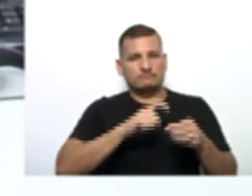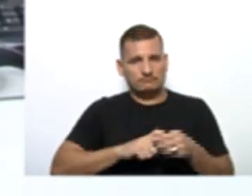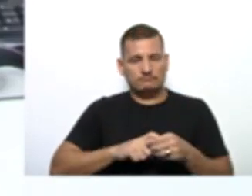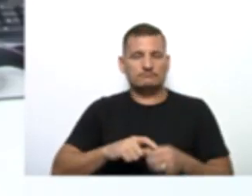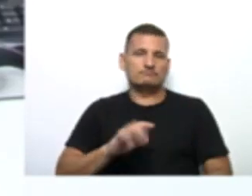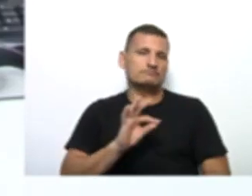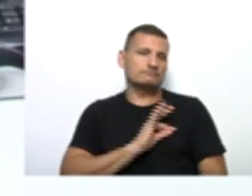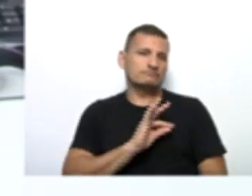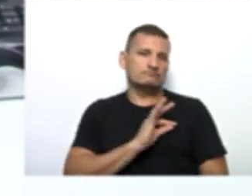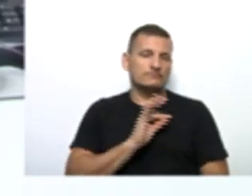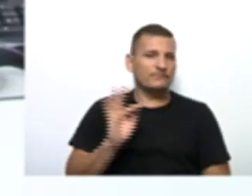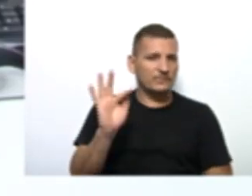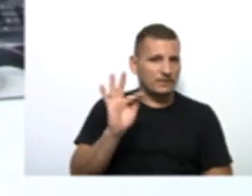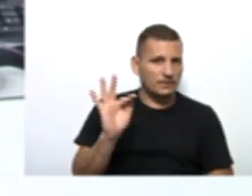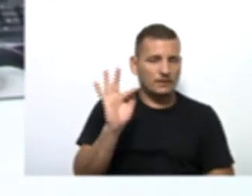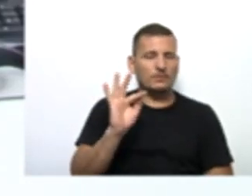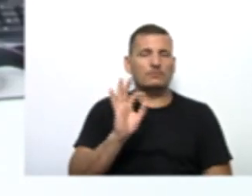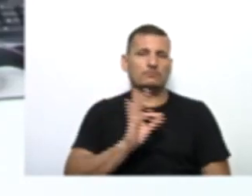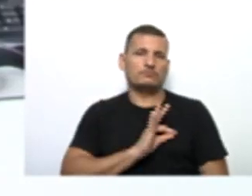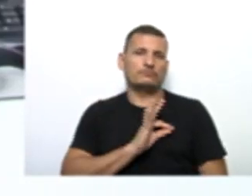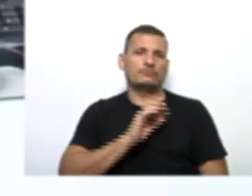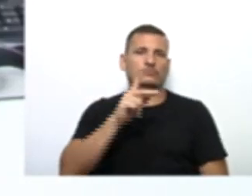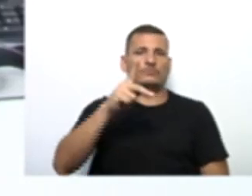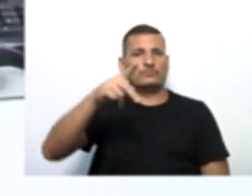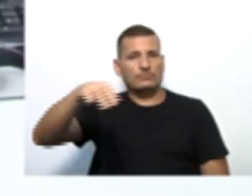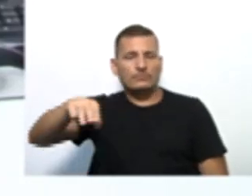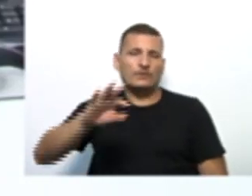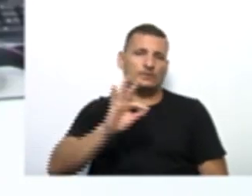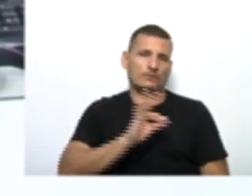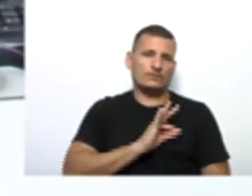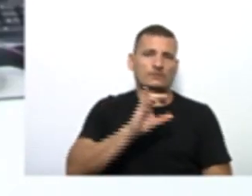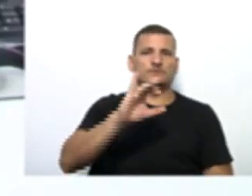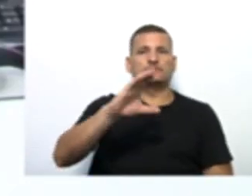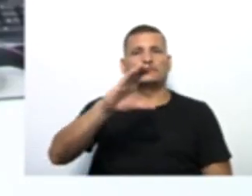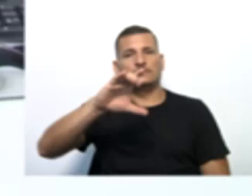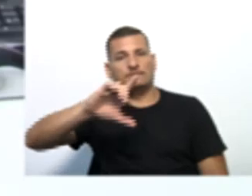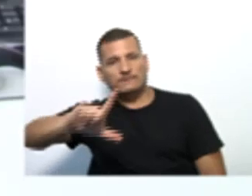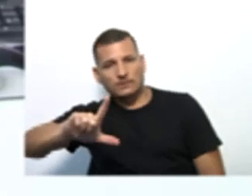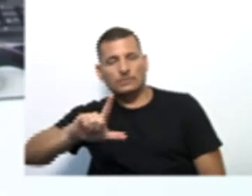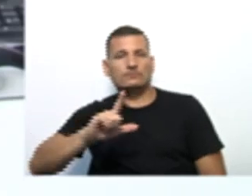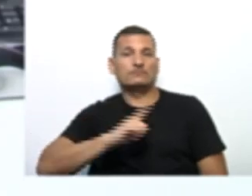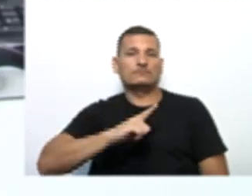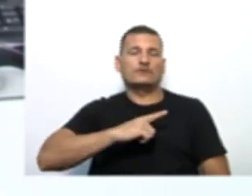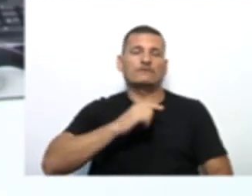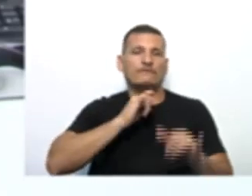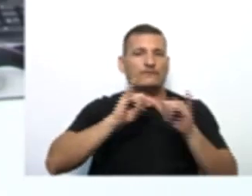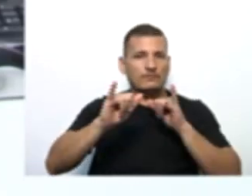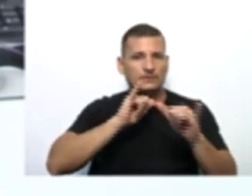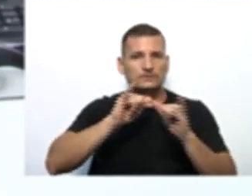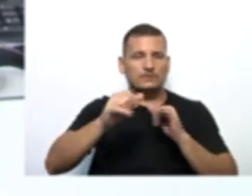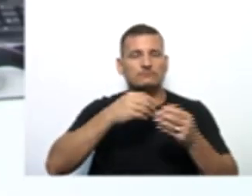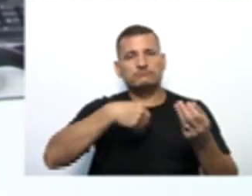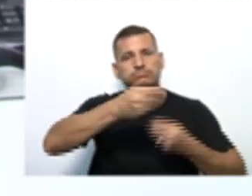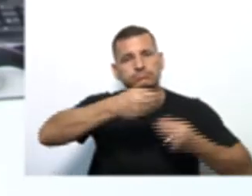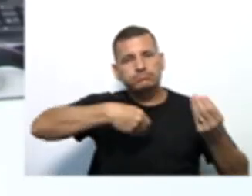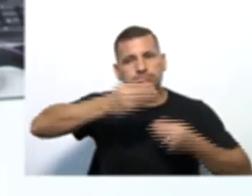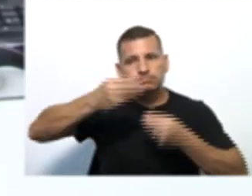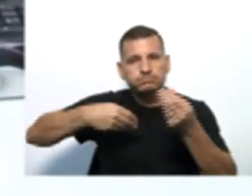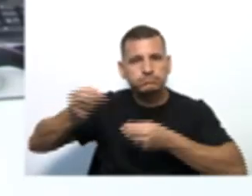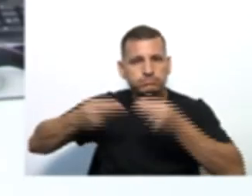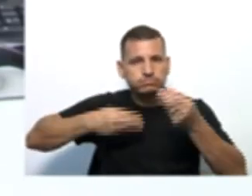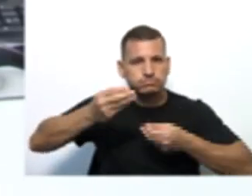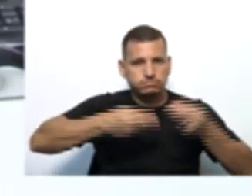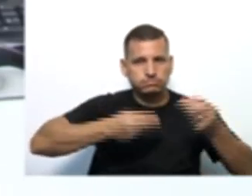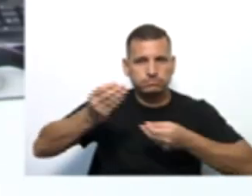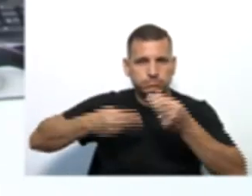né, PM, Polícia Civil, e nós trocamos informações, né. Temos também, por